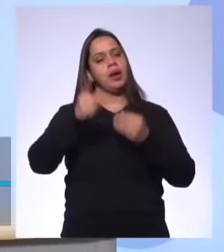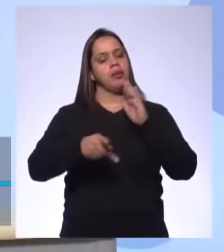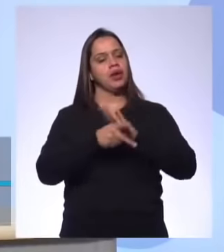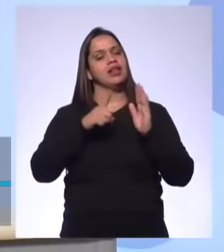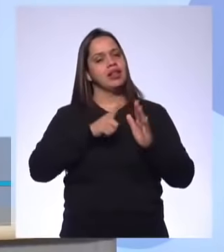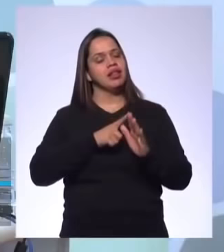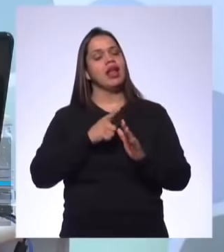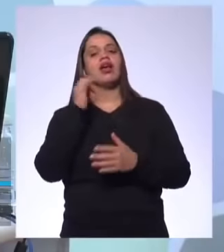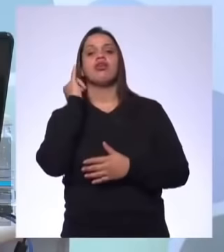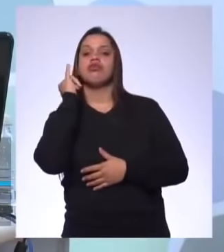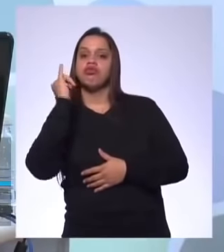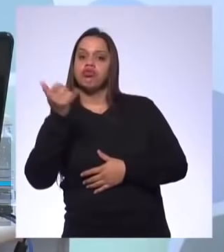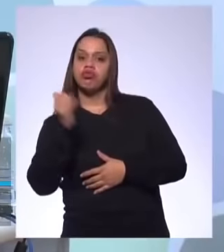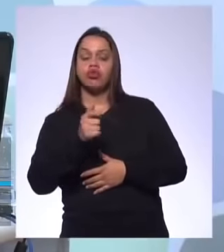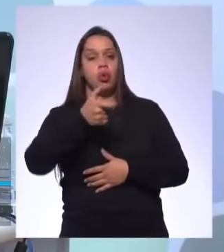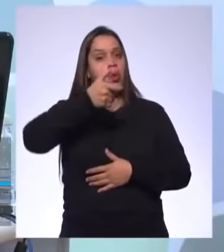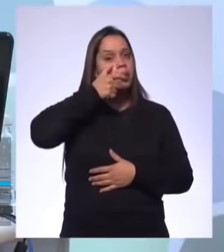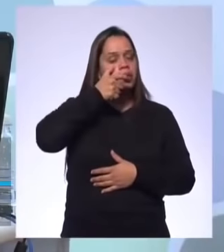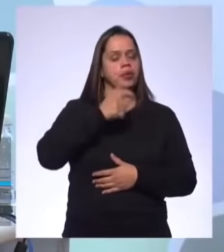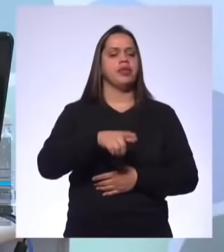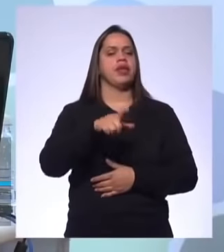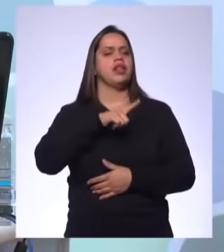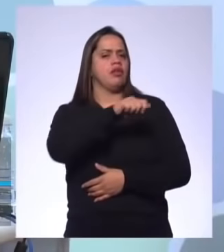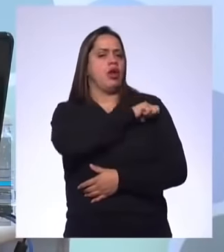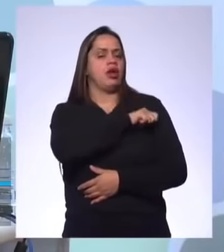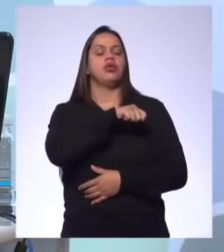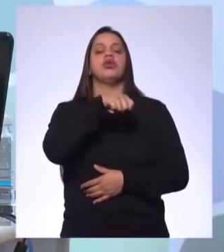O Nayu, acho que é Nayu que fala, colocou narrador